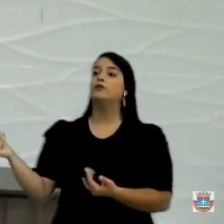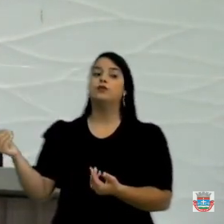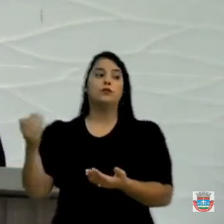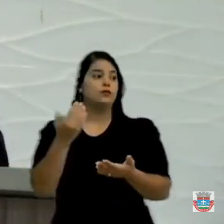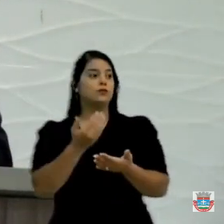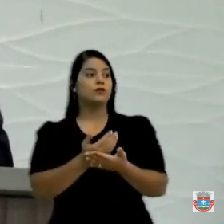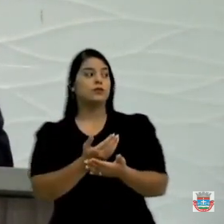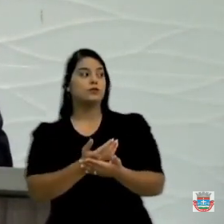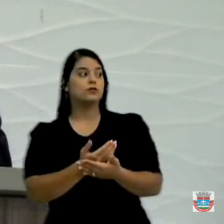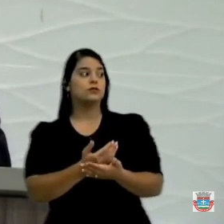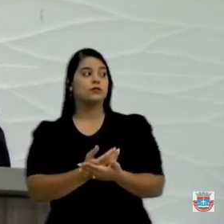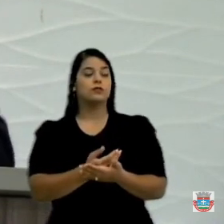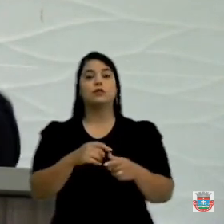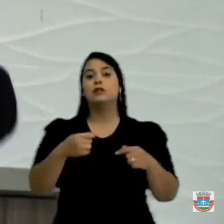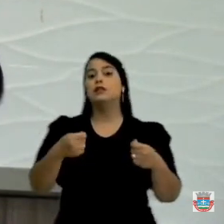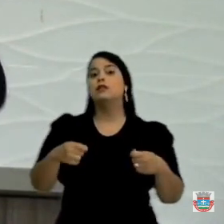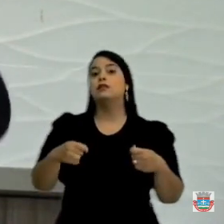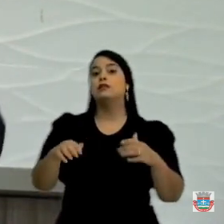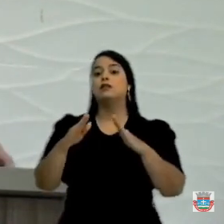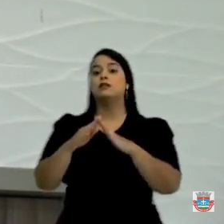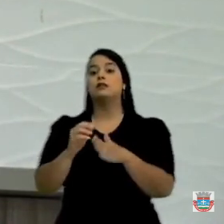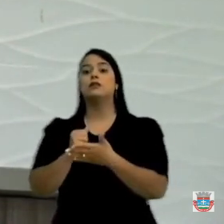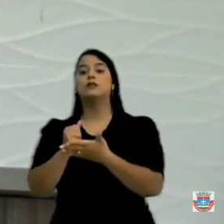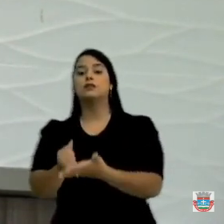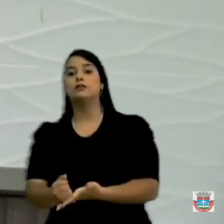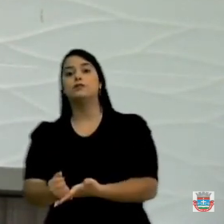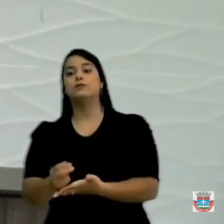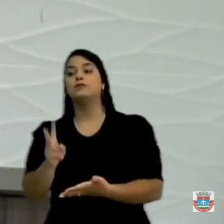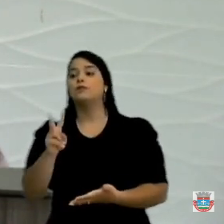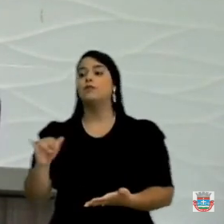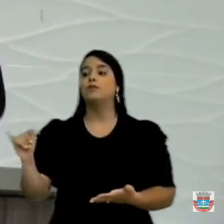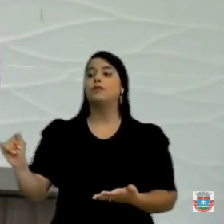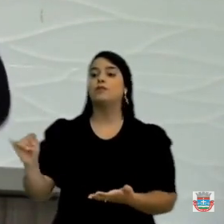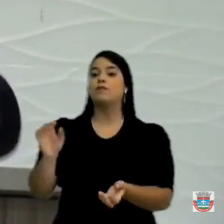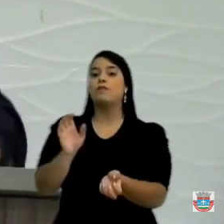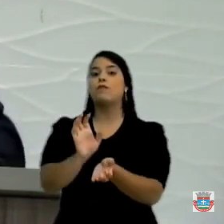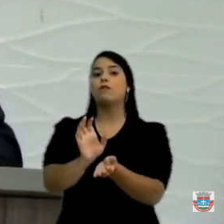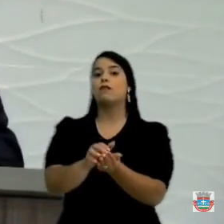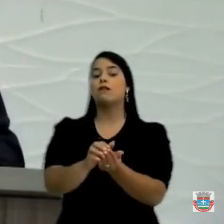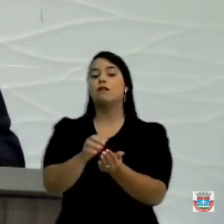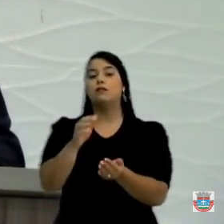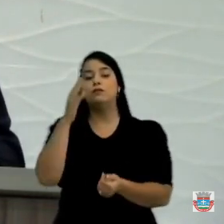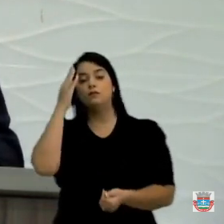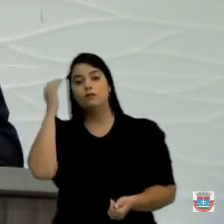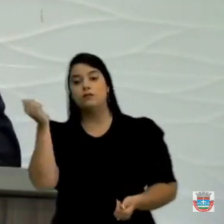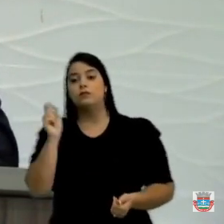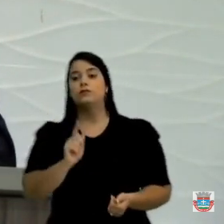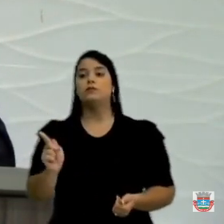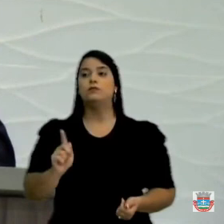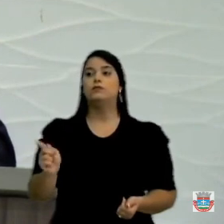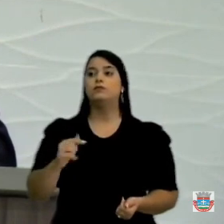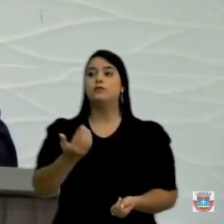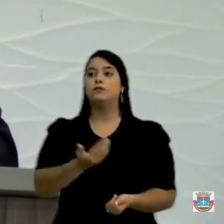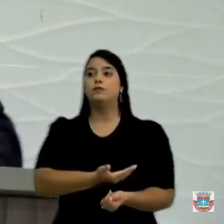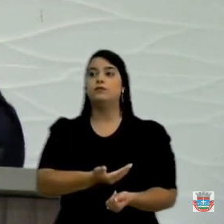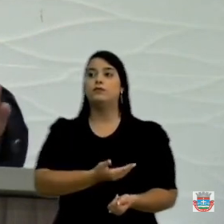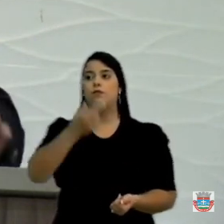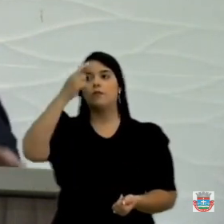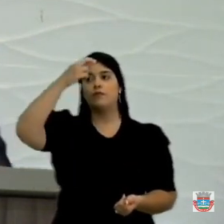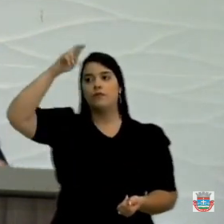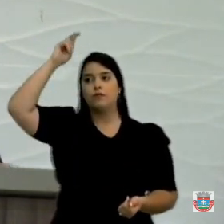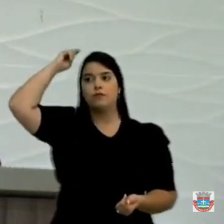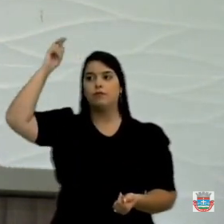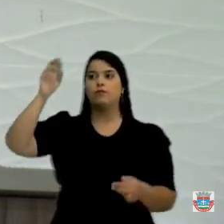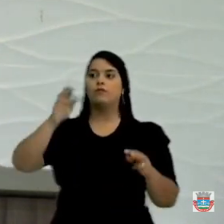precisa da casa de apoio, que vai a Recife, saber que lá, o colega Rinaldo estava lá essa semana, né? A gente